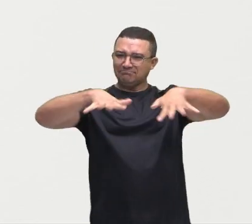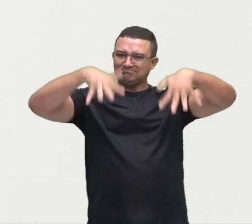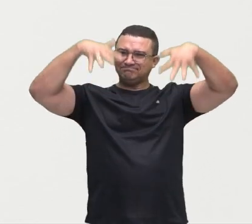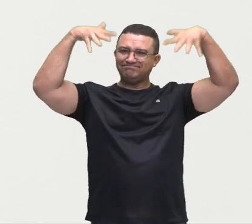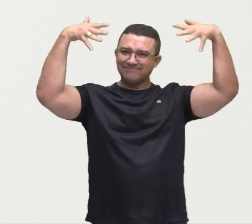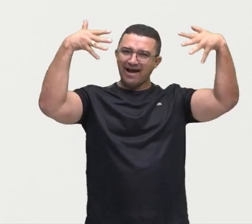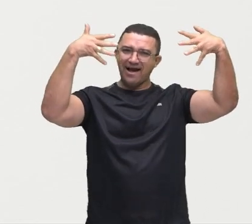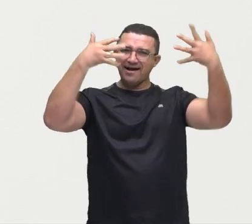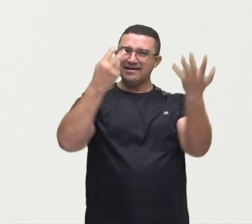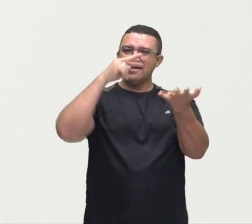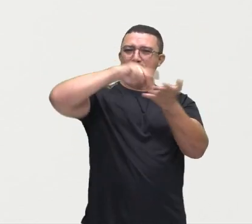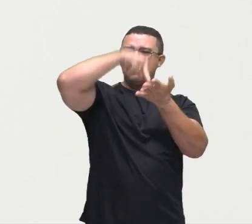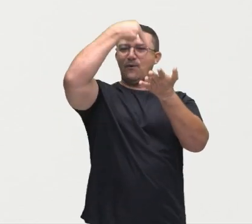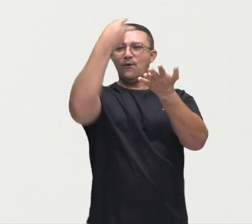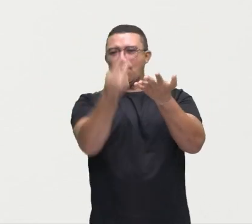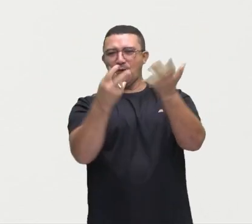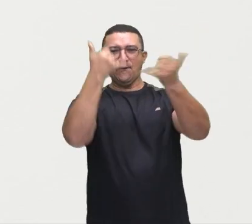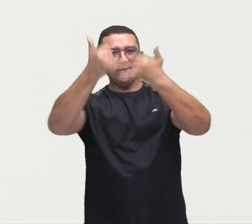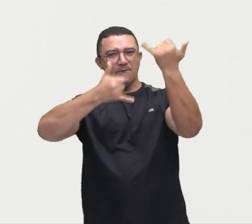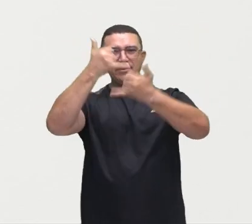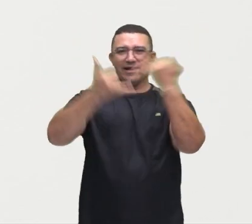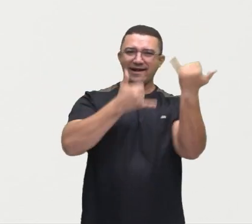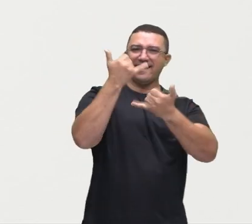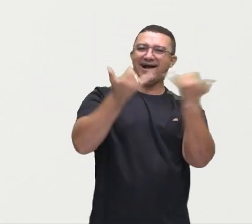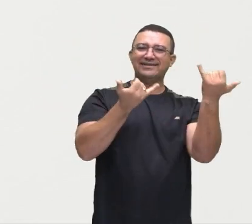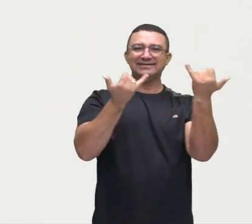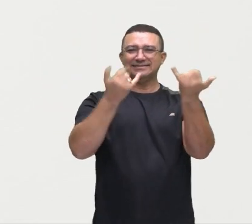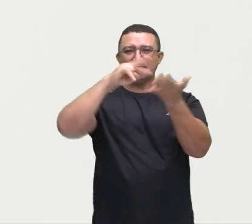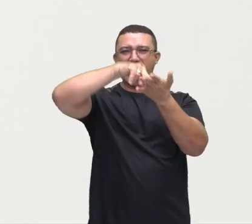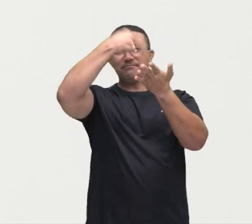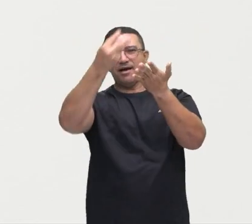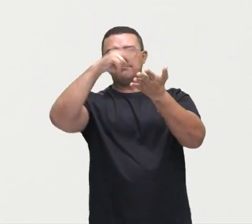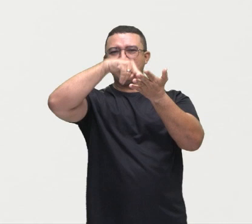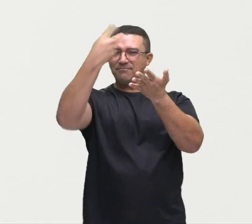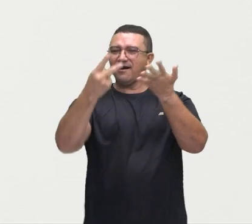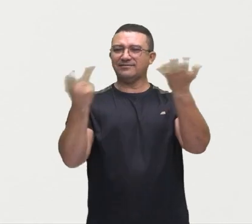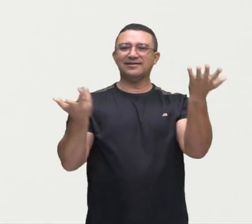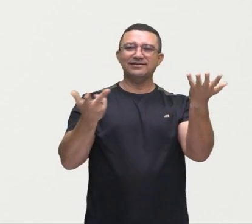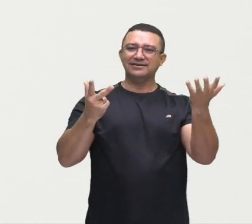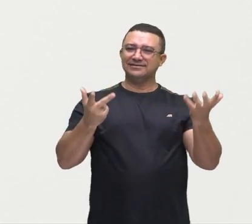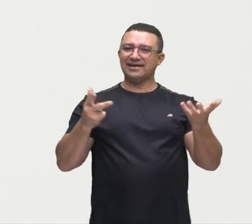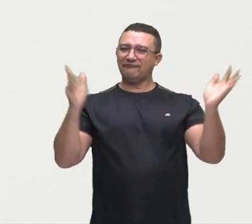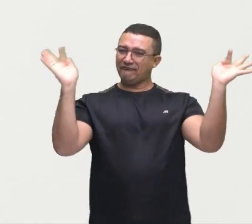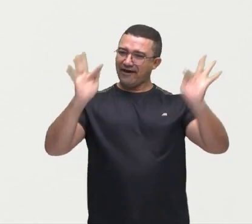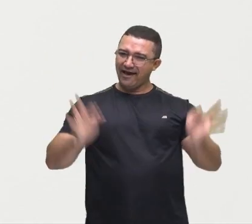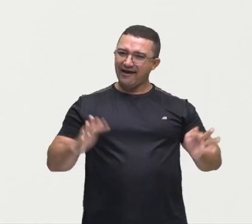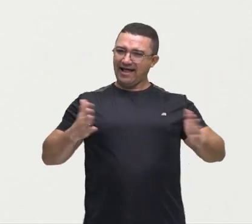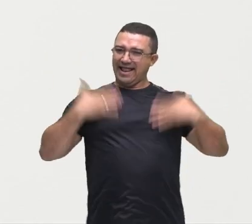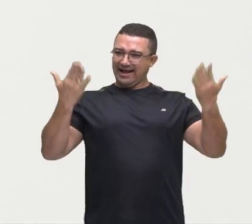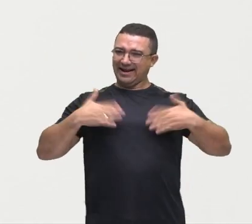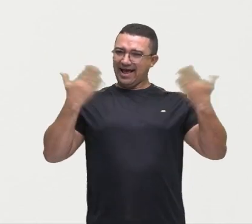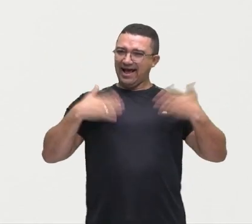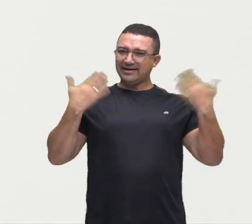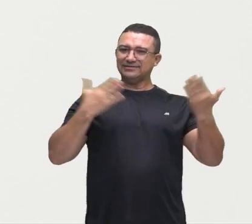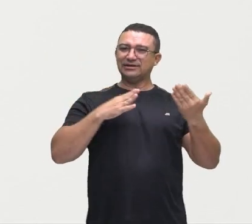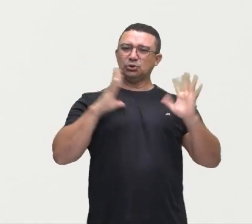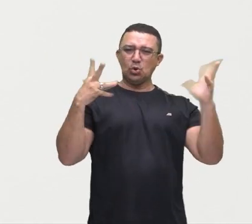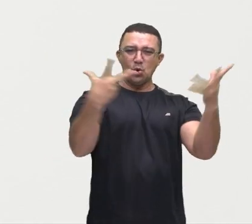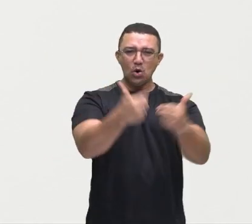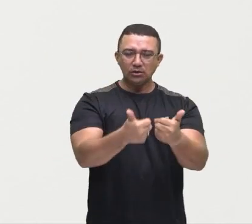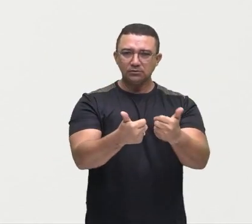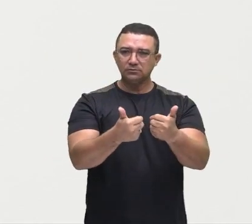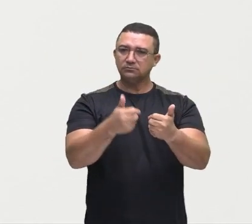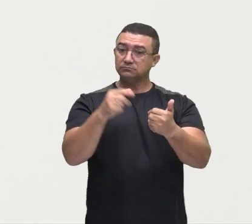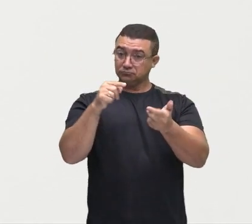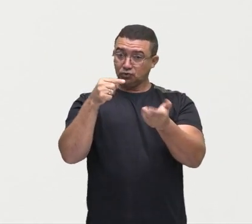palco, dando cambalhotas, fazendo piruetas e alegrando a todos. Isso aqui tem a ver com aquela festa